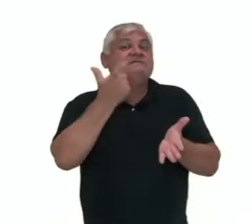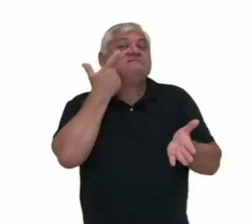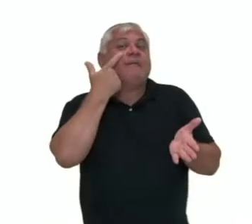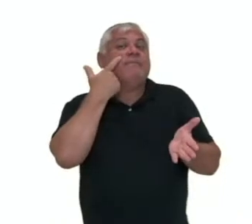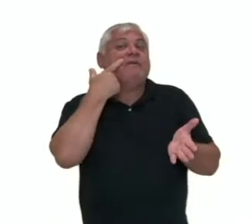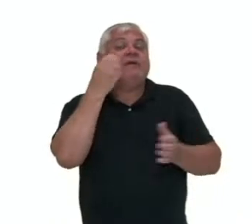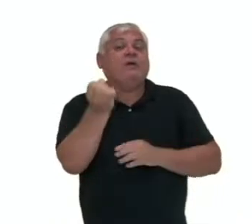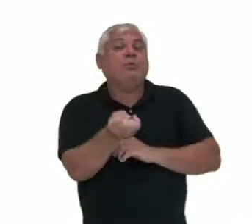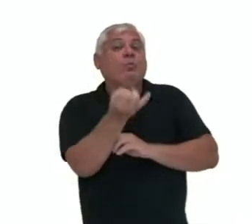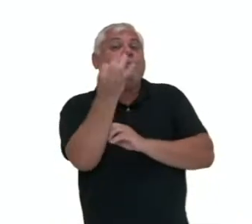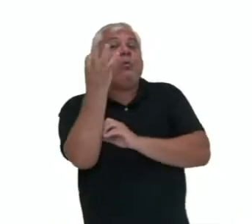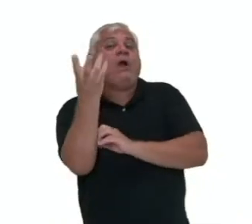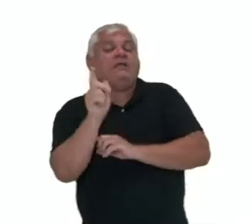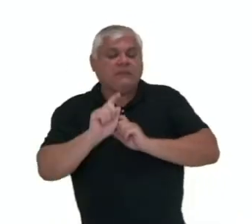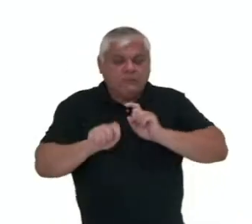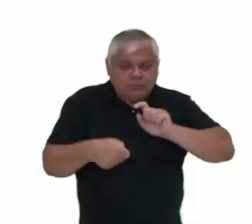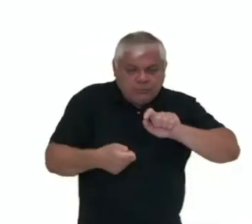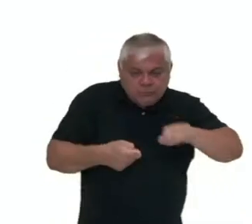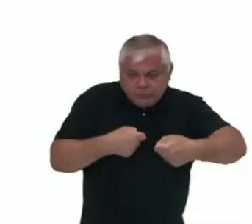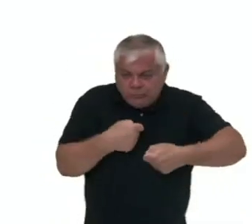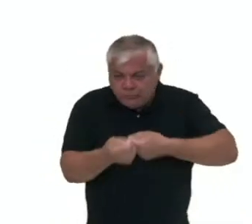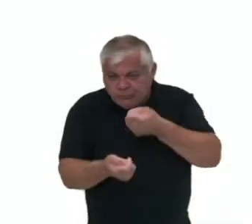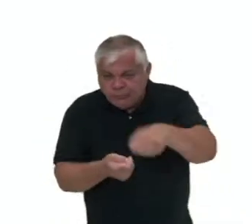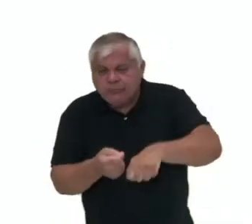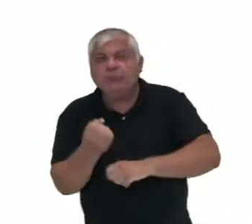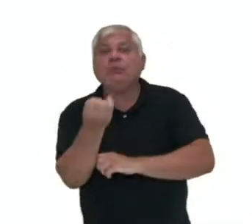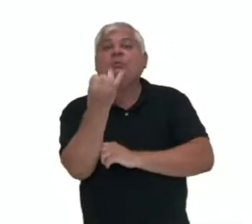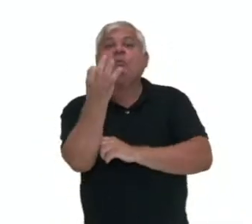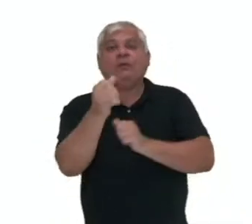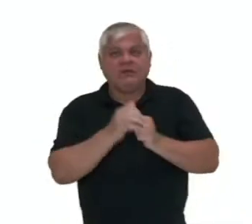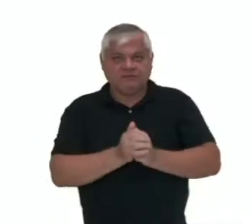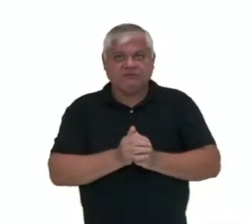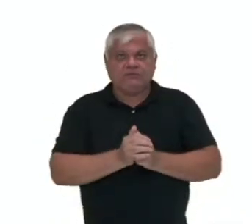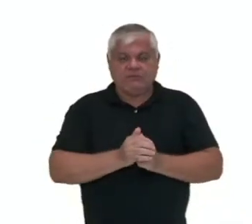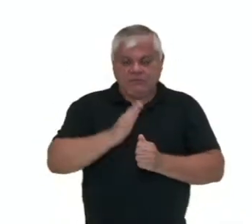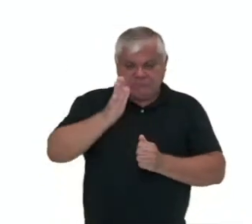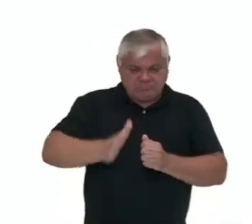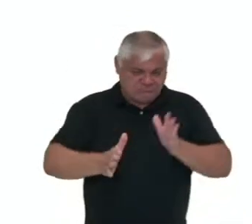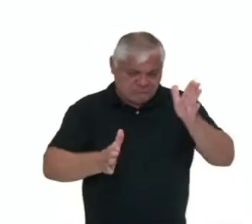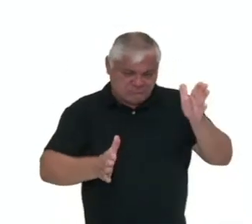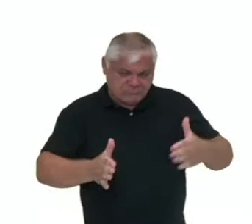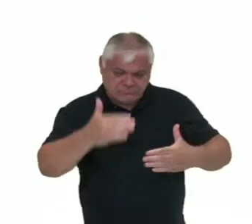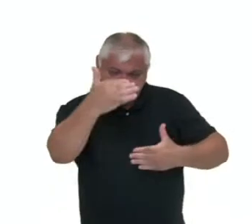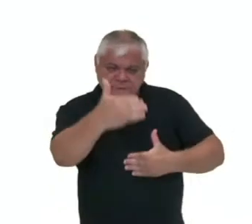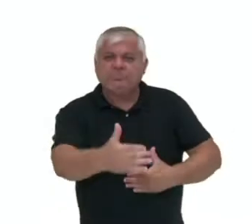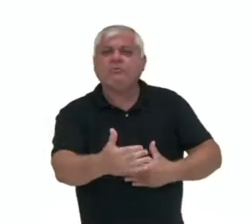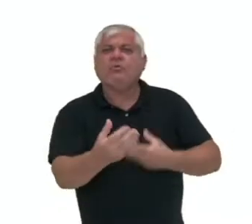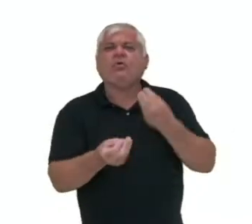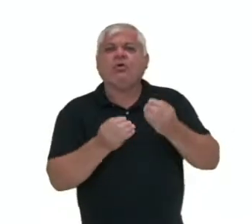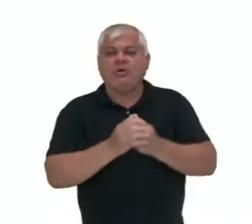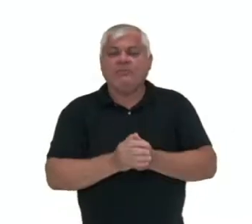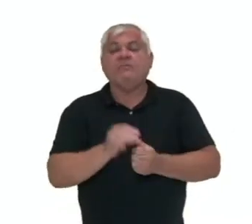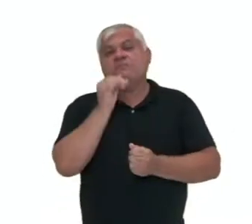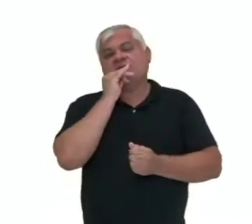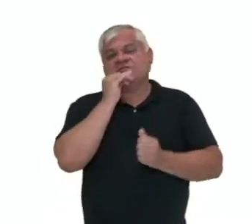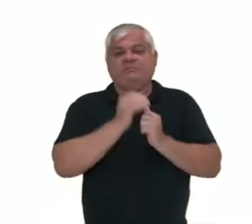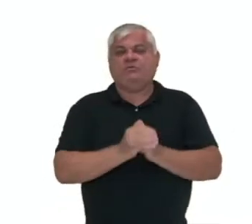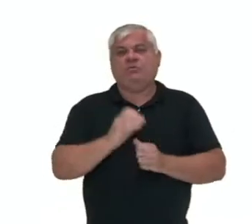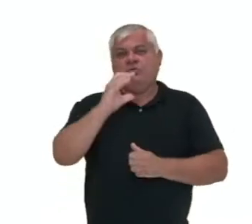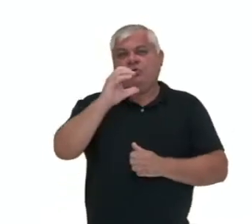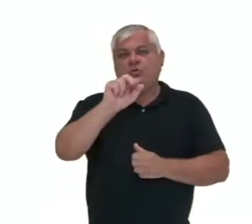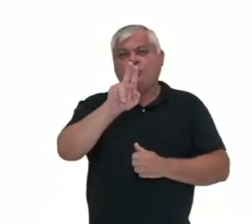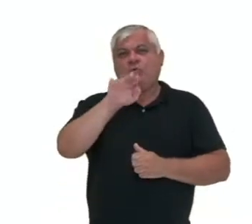as figuras geométricas que compõem as suas faces laterais. Ou seja, se eu vou montar uma caixa no formato de um cubo, eu